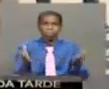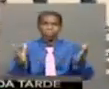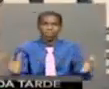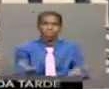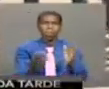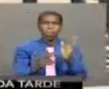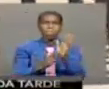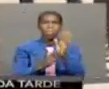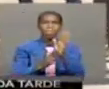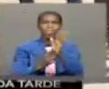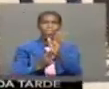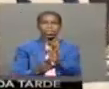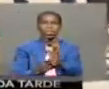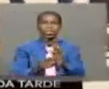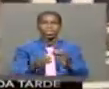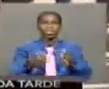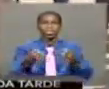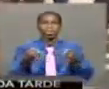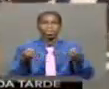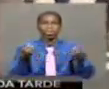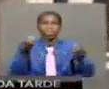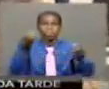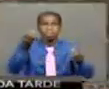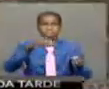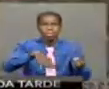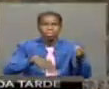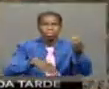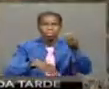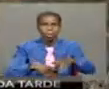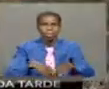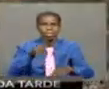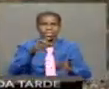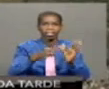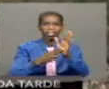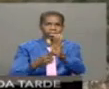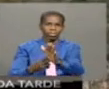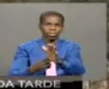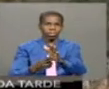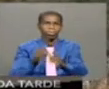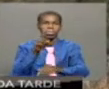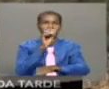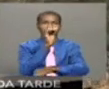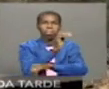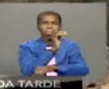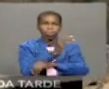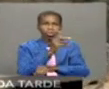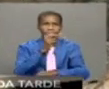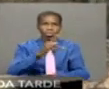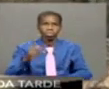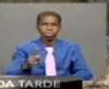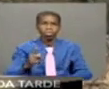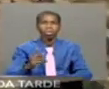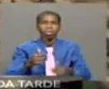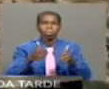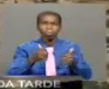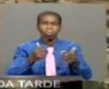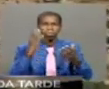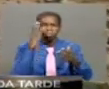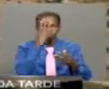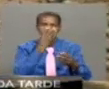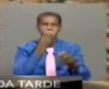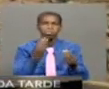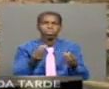localidade a altos patamares. A província do Conde Cubango é rica em termos turísticos em toda a sua extensão.